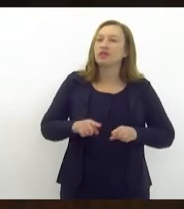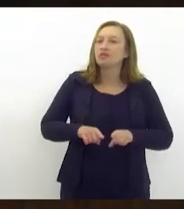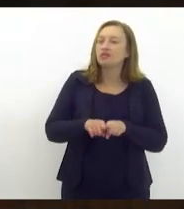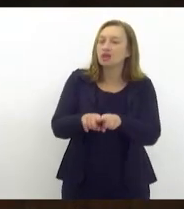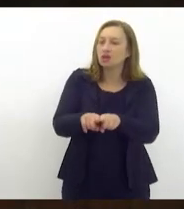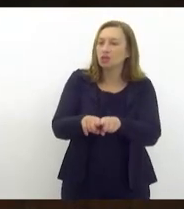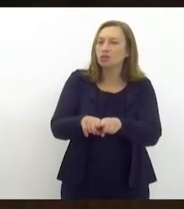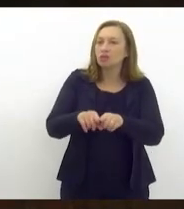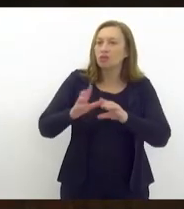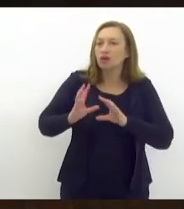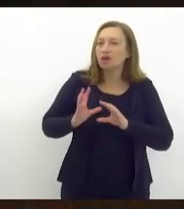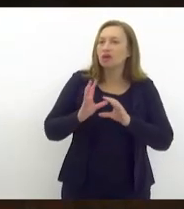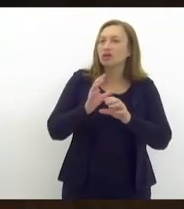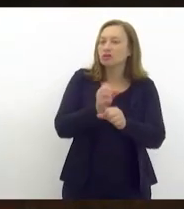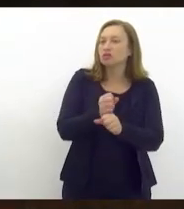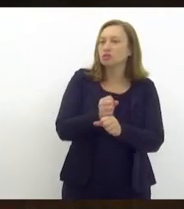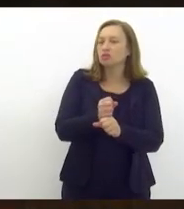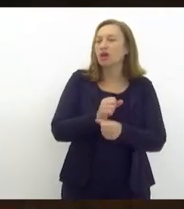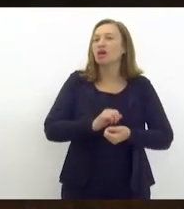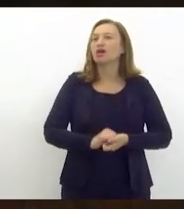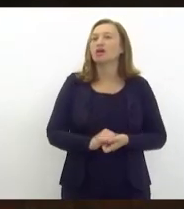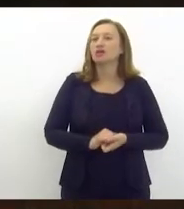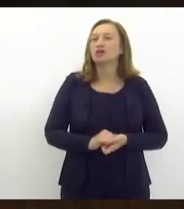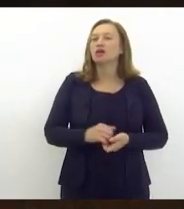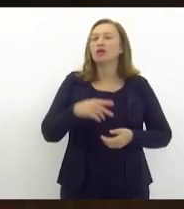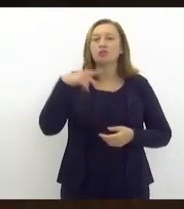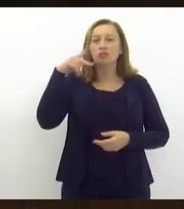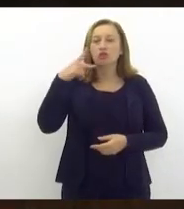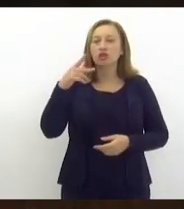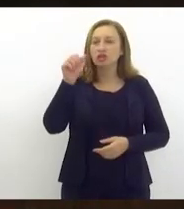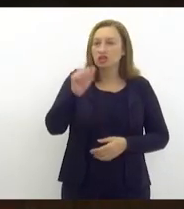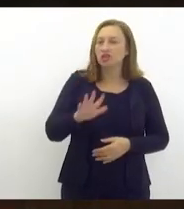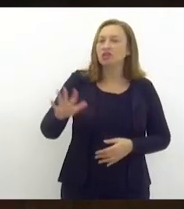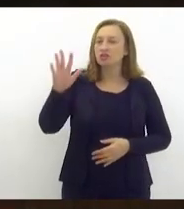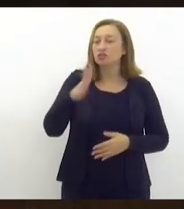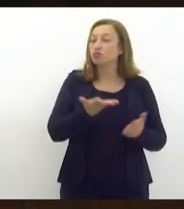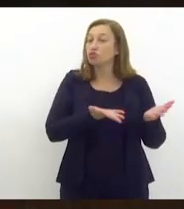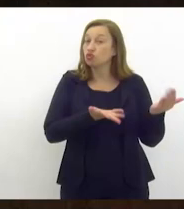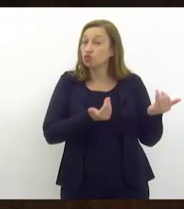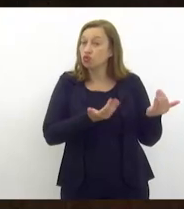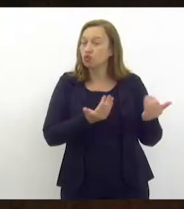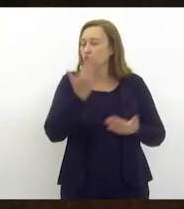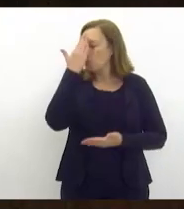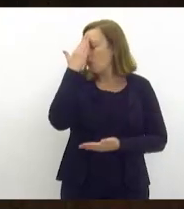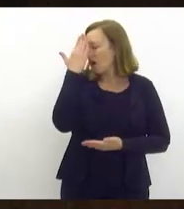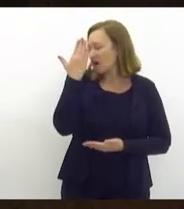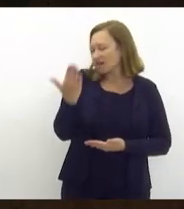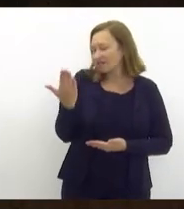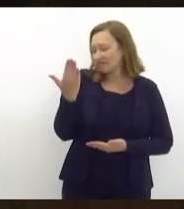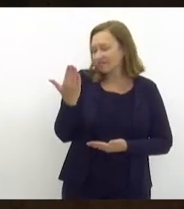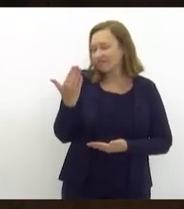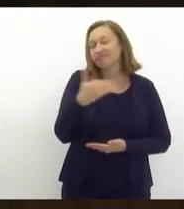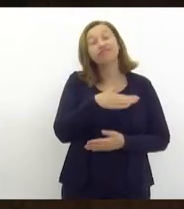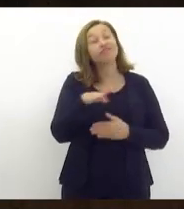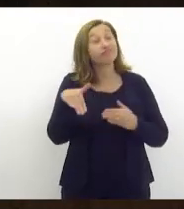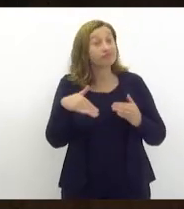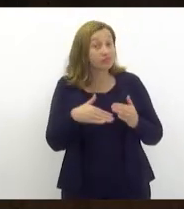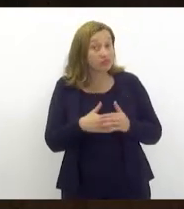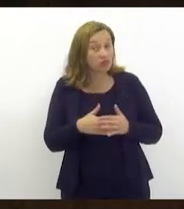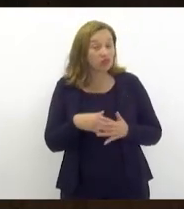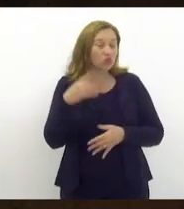para somar com as políticas nacionais de juventude. Eu agradeço a todos